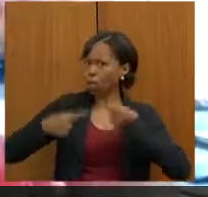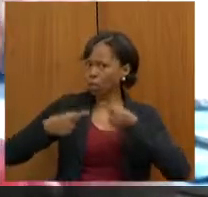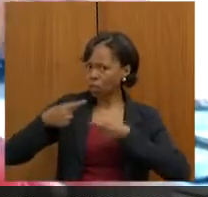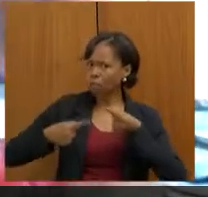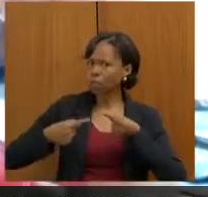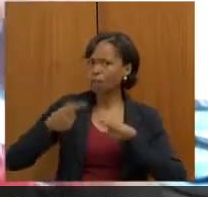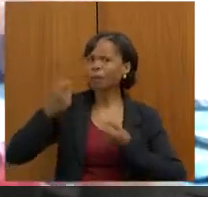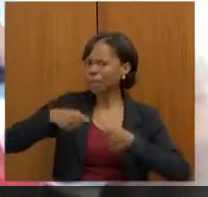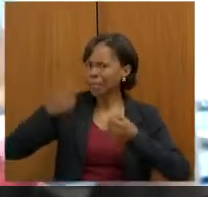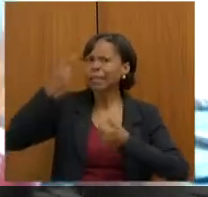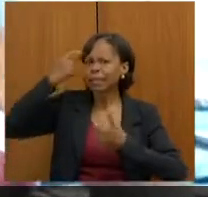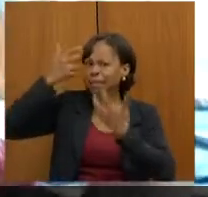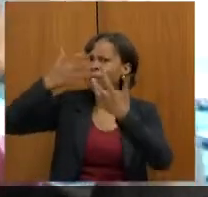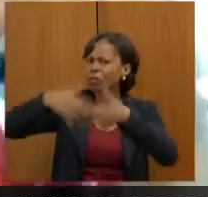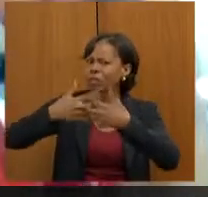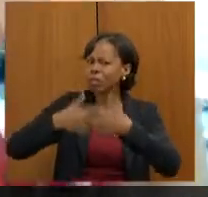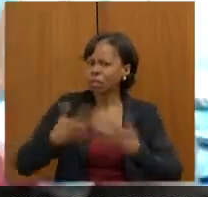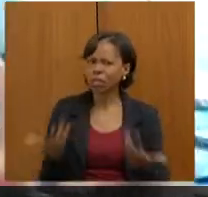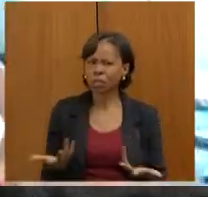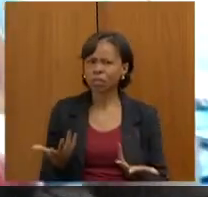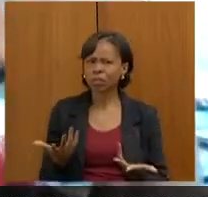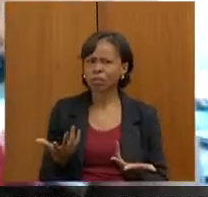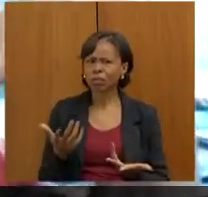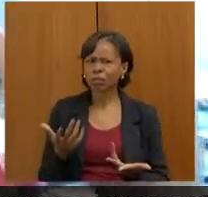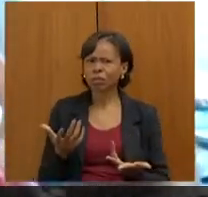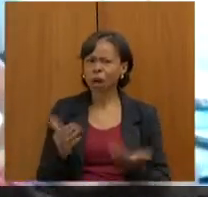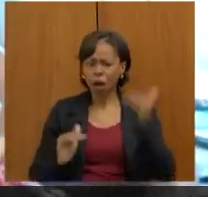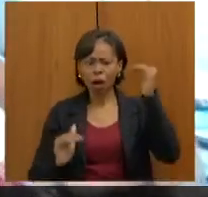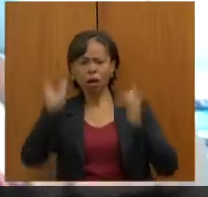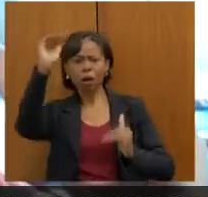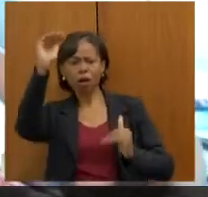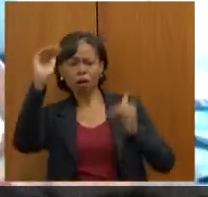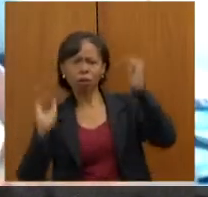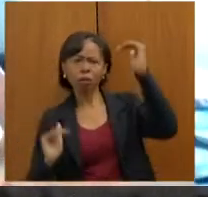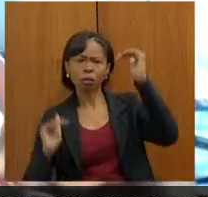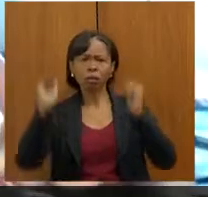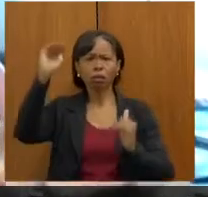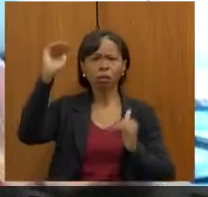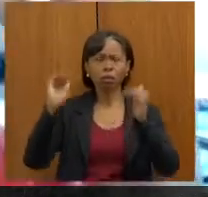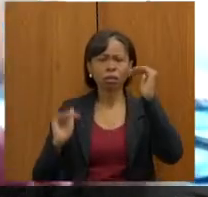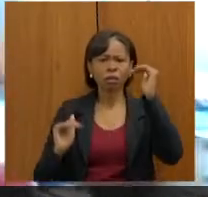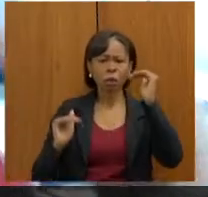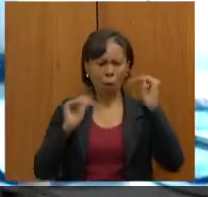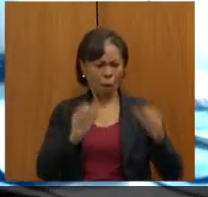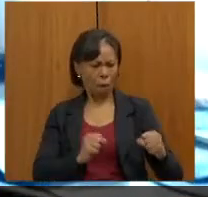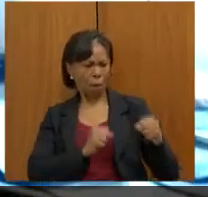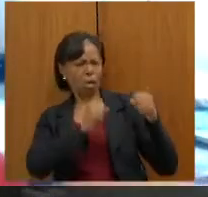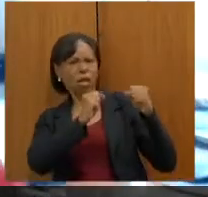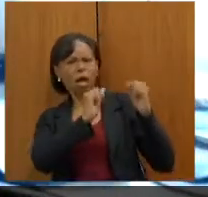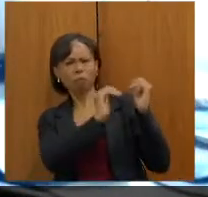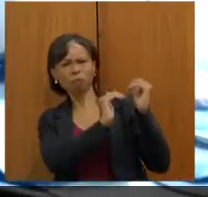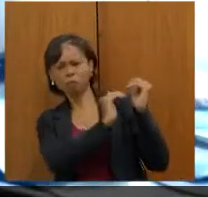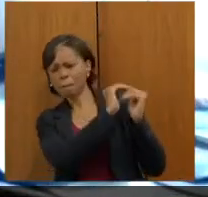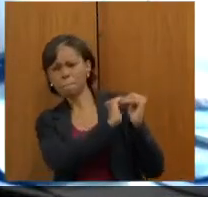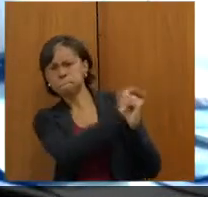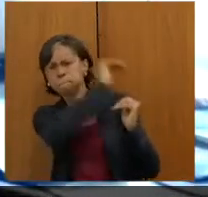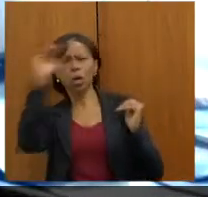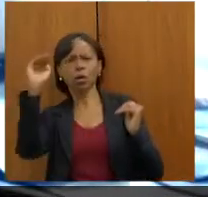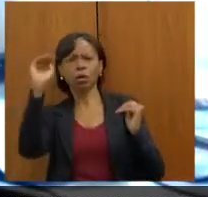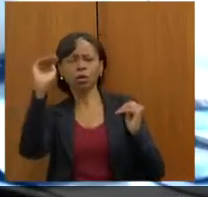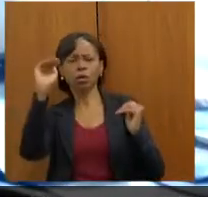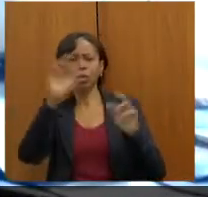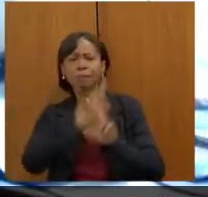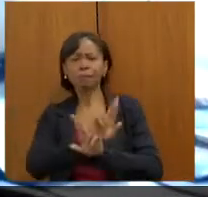existem pessoas em condições de fazer todos iguais torácica tomado totalmente estruturalmente